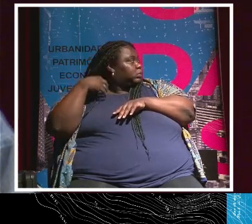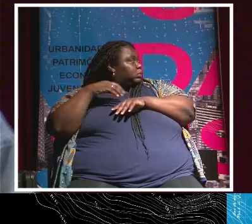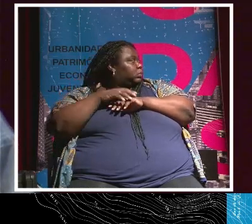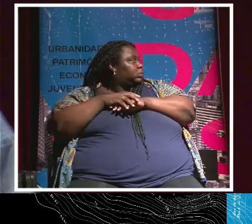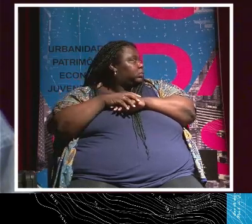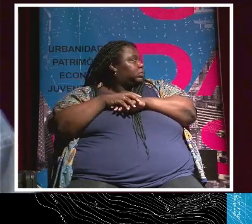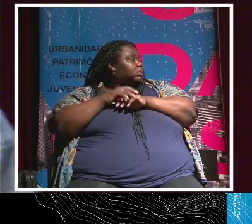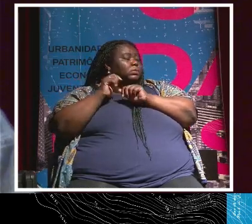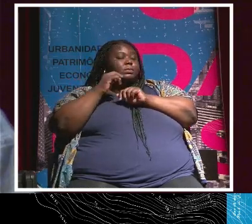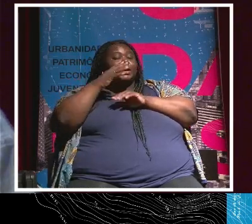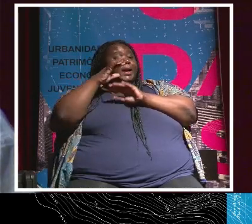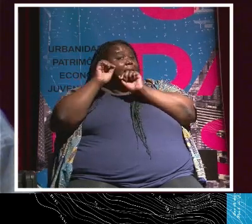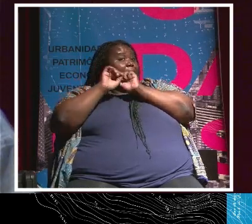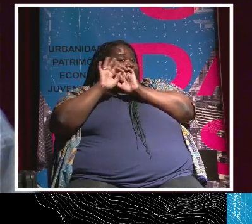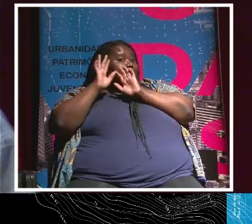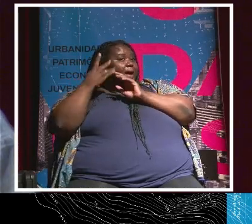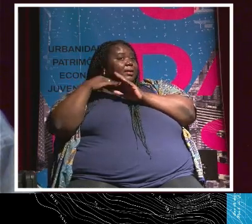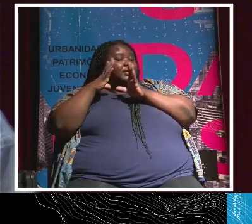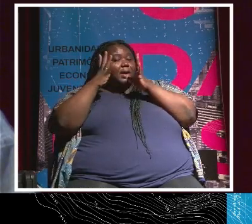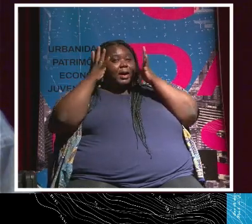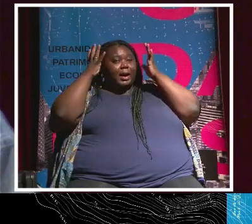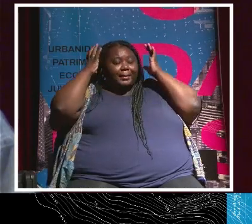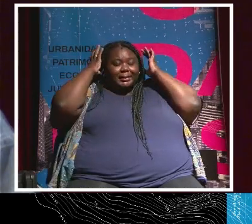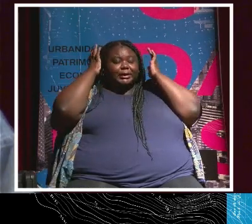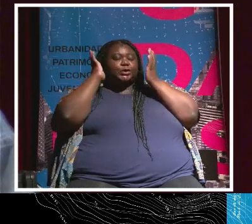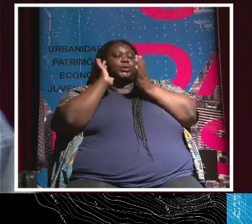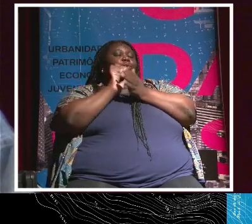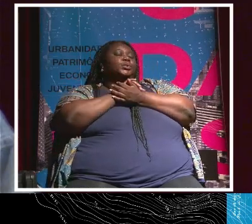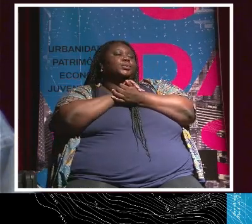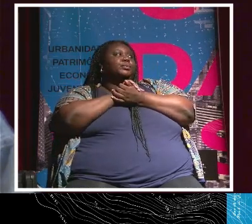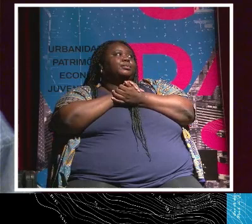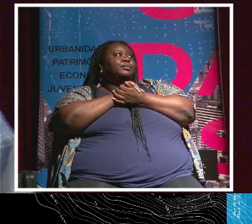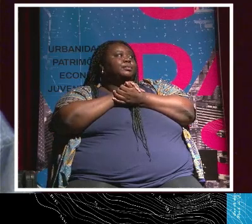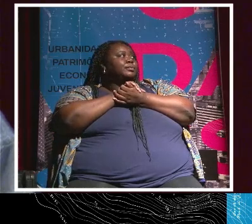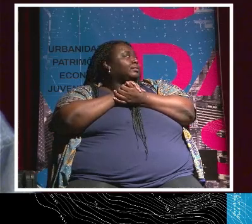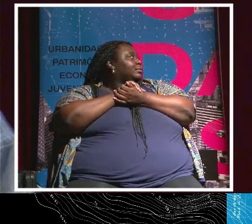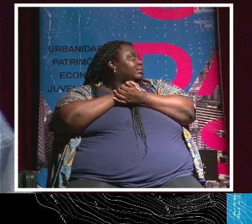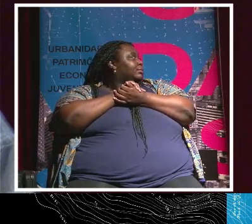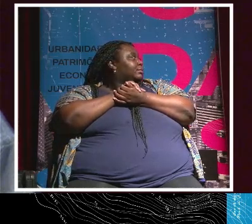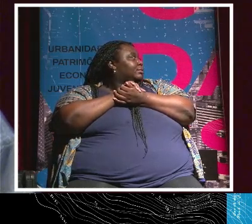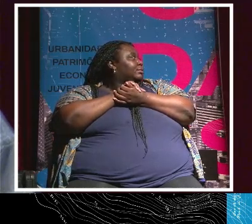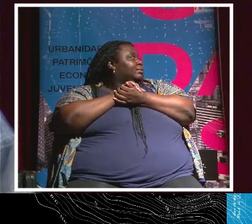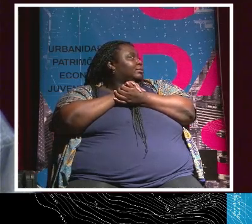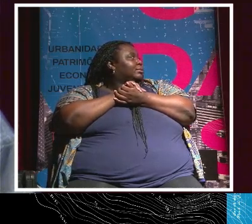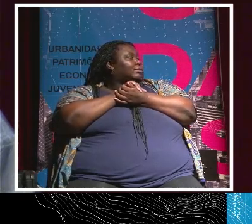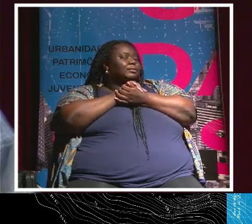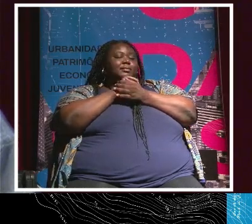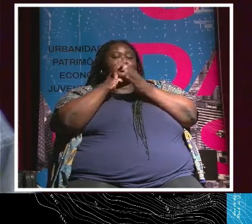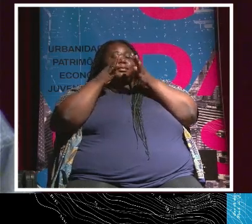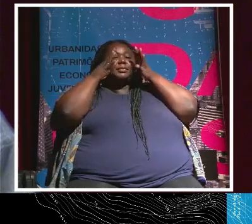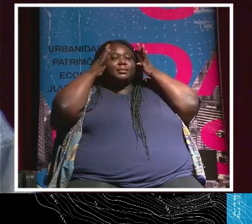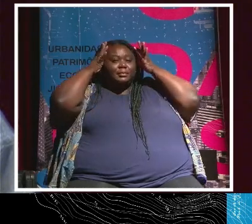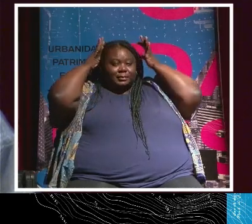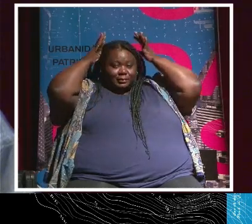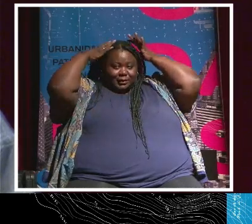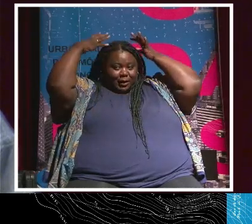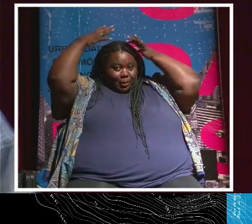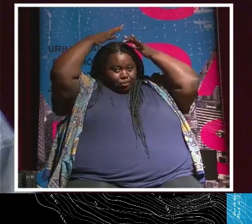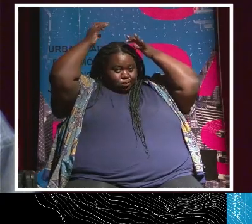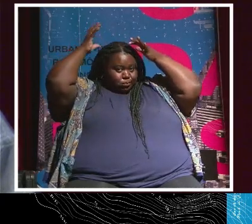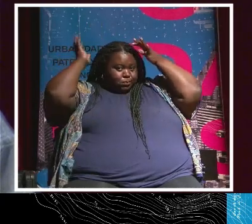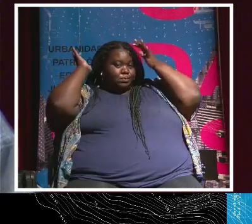mais claro e está presinho num puff, que é como se fosse um coque aberto, bem